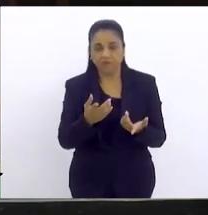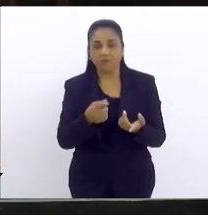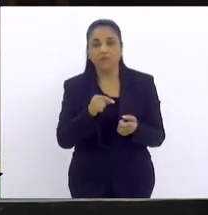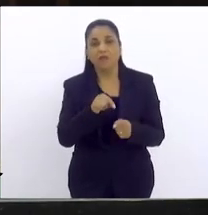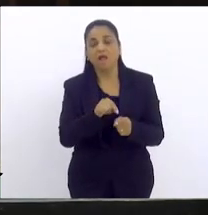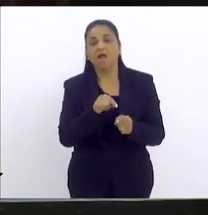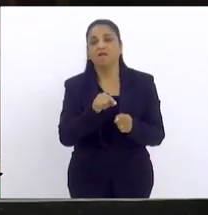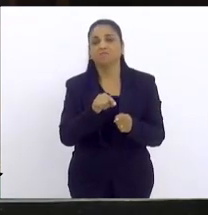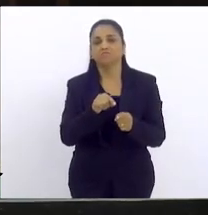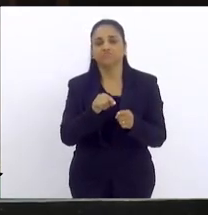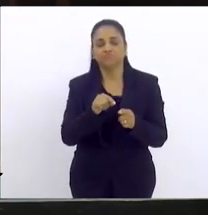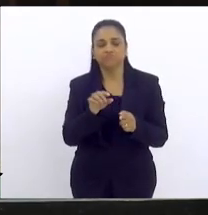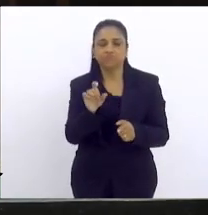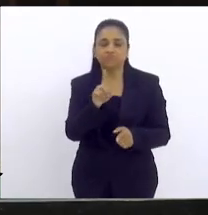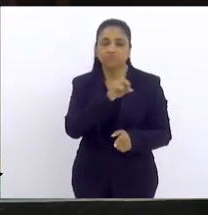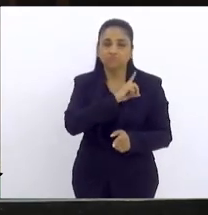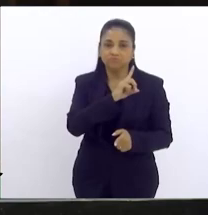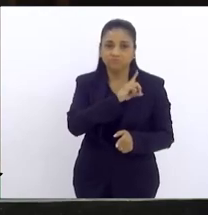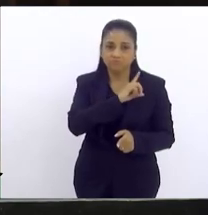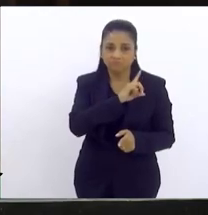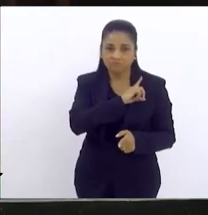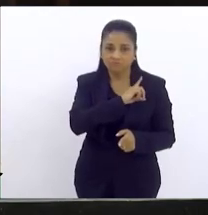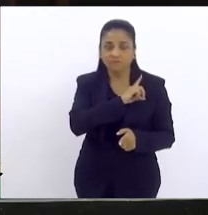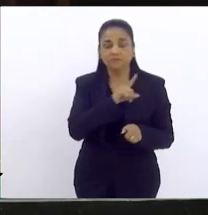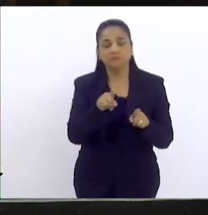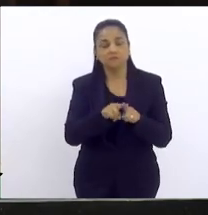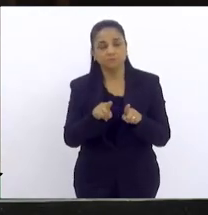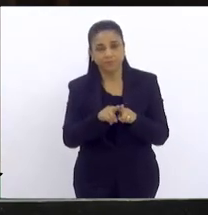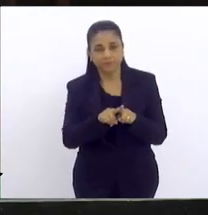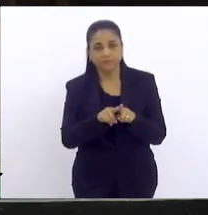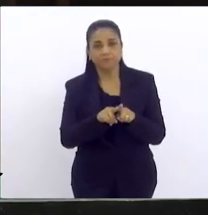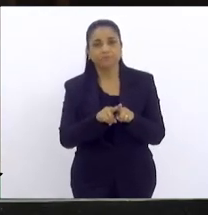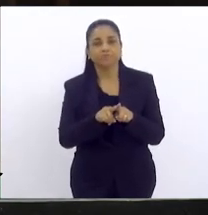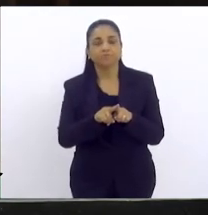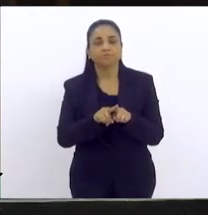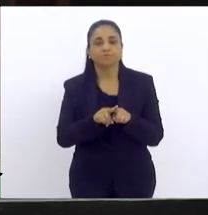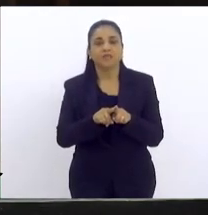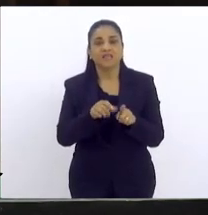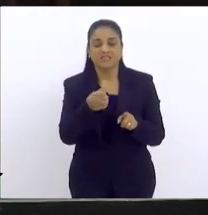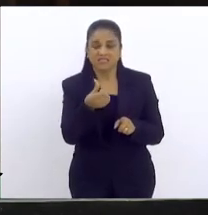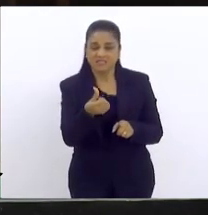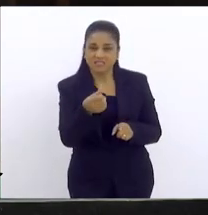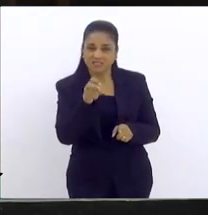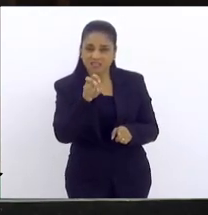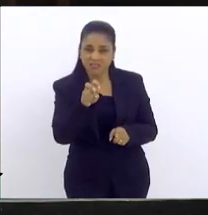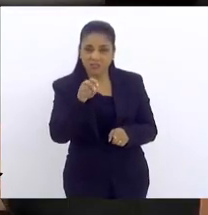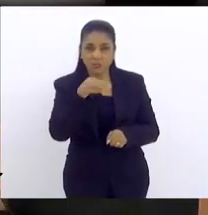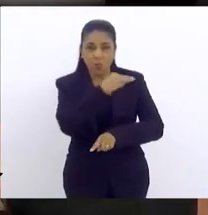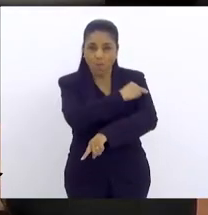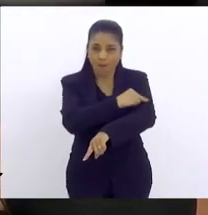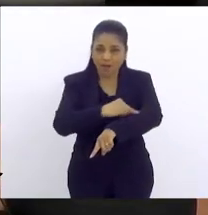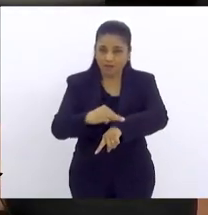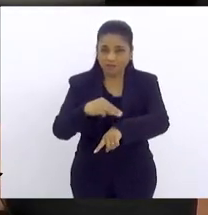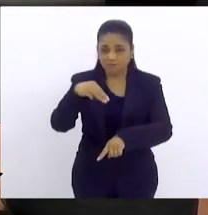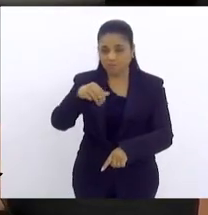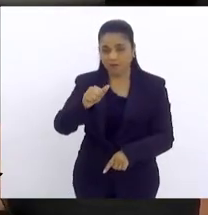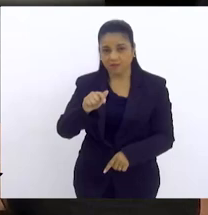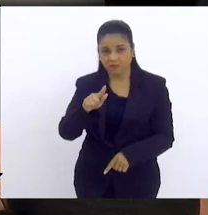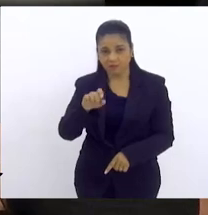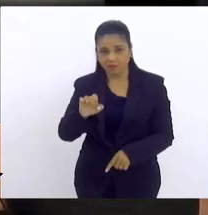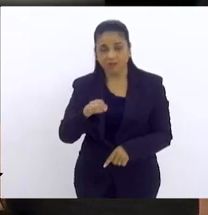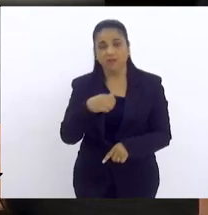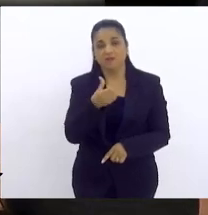além dessas delegacias a gente também atende a 65 Magé a 66 Piabetá